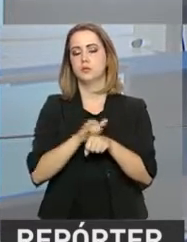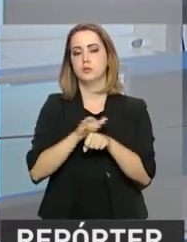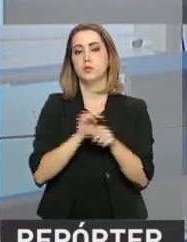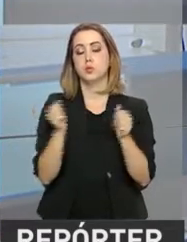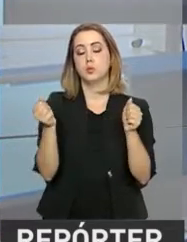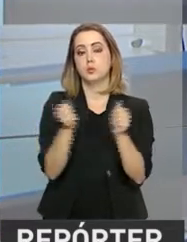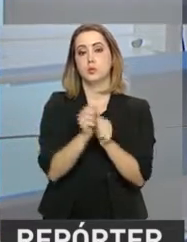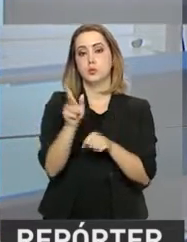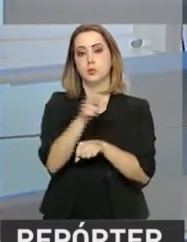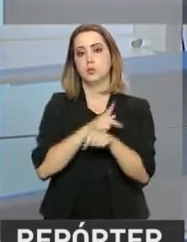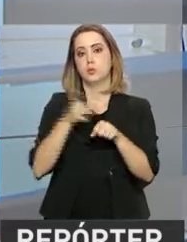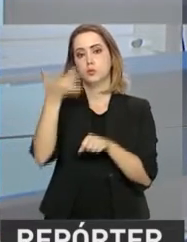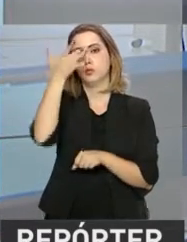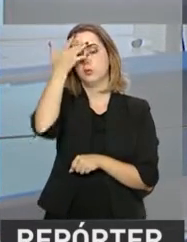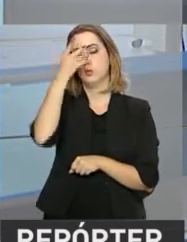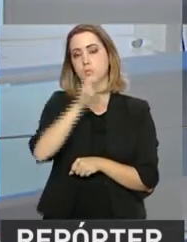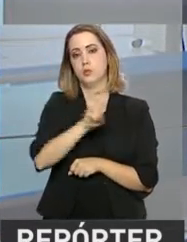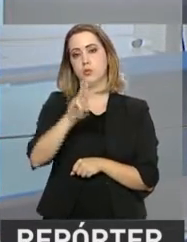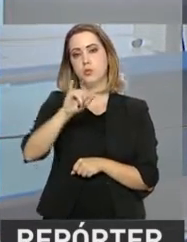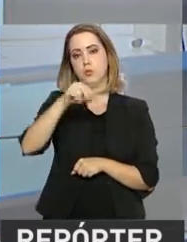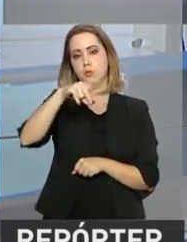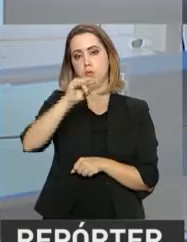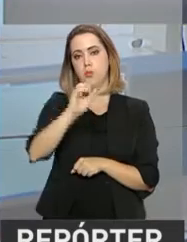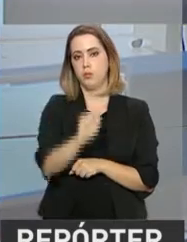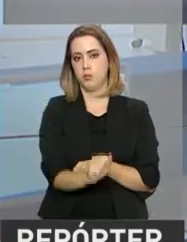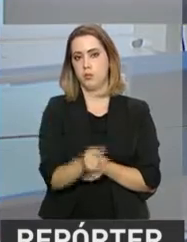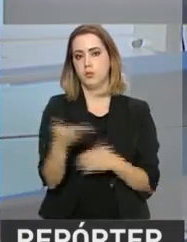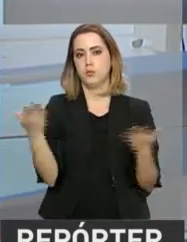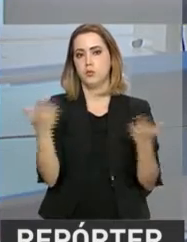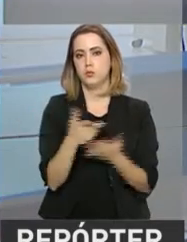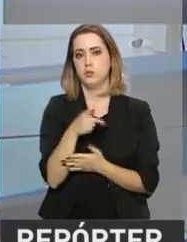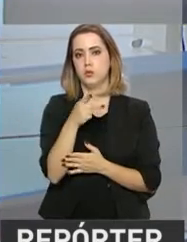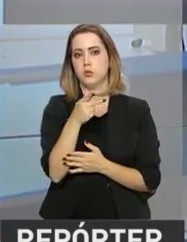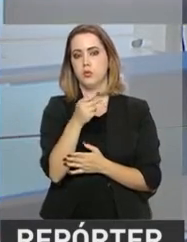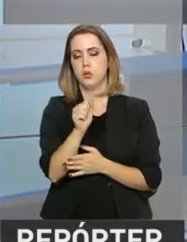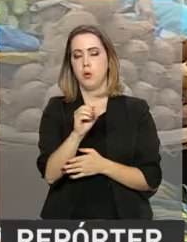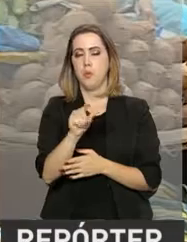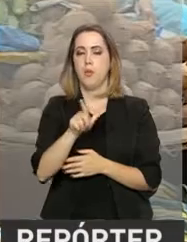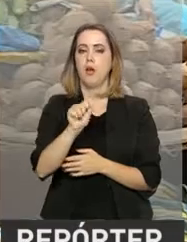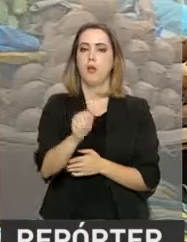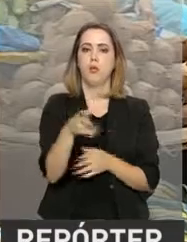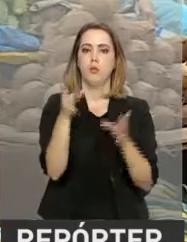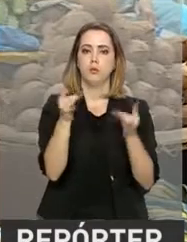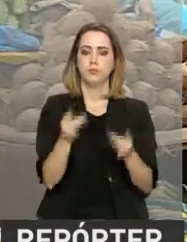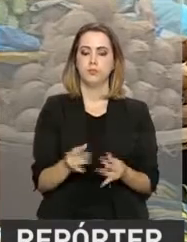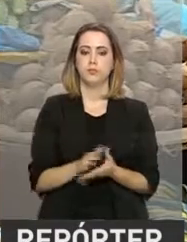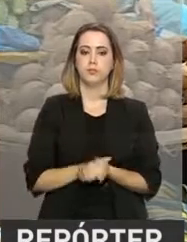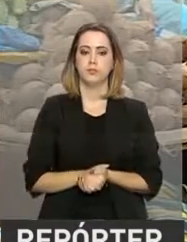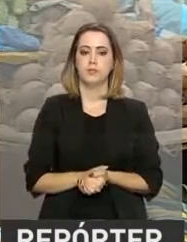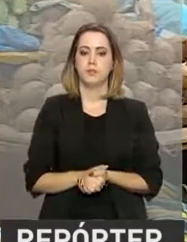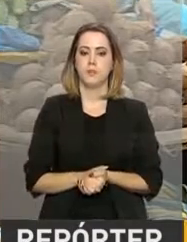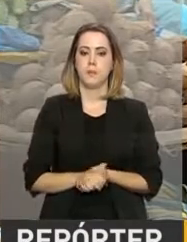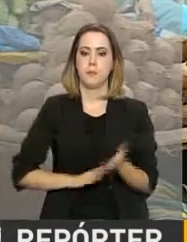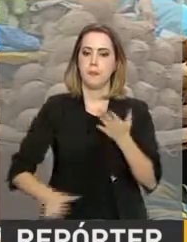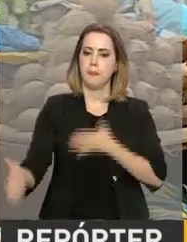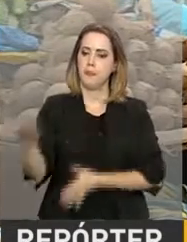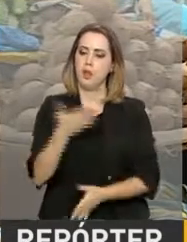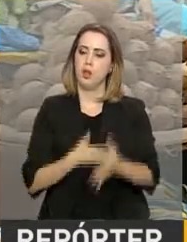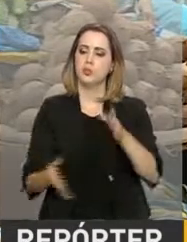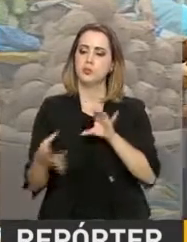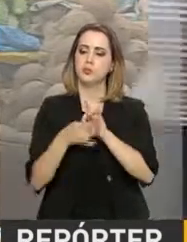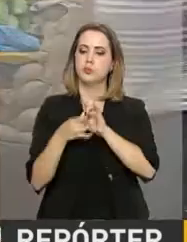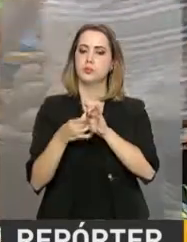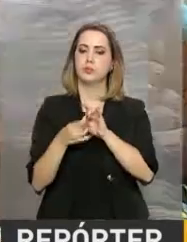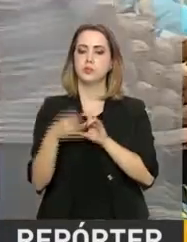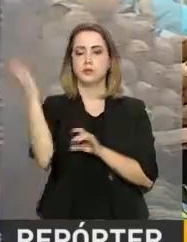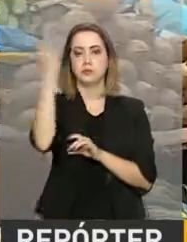Índia. A repórter Paola De Orte já está lá e tem outras informações. A relação entre Brasil e Índia